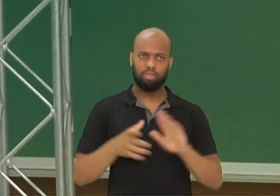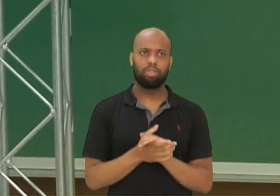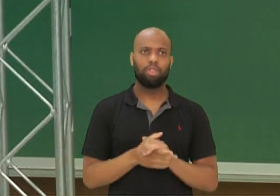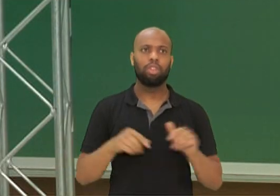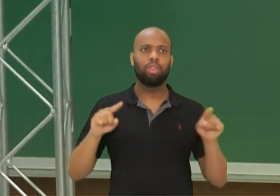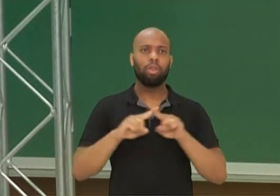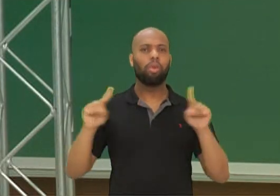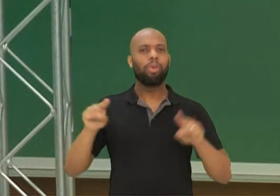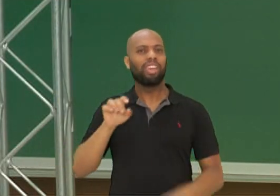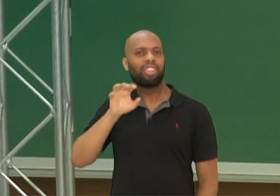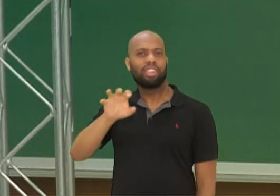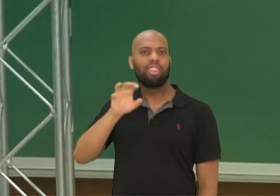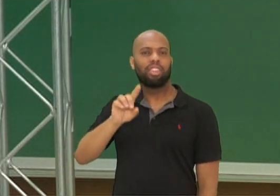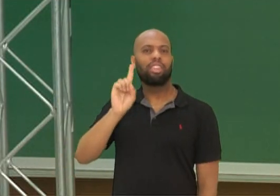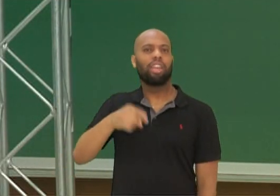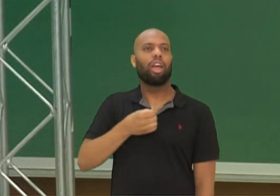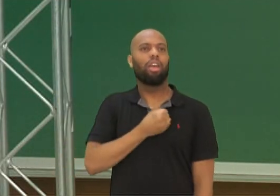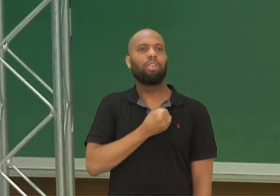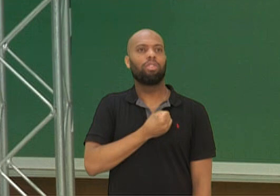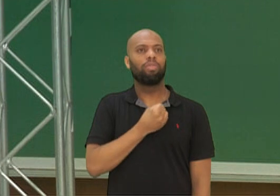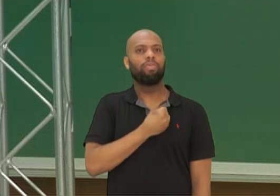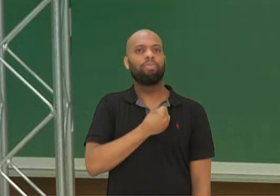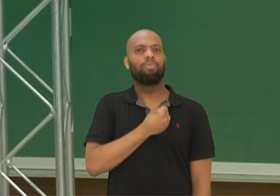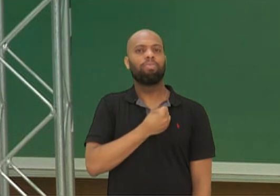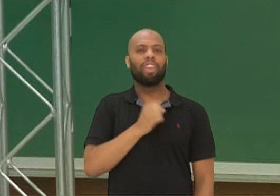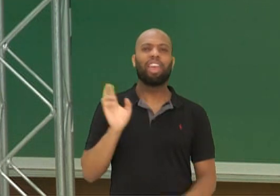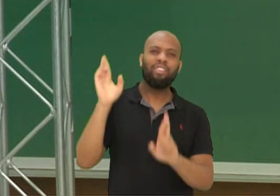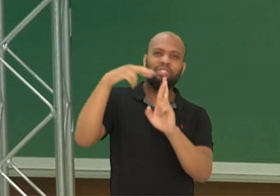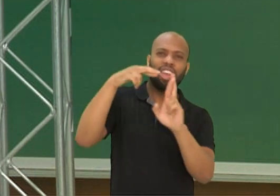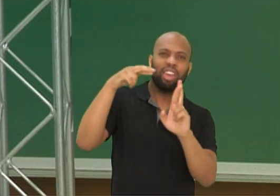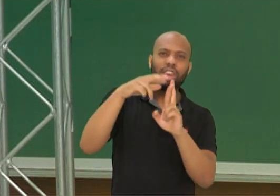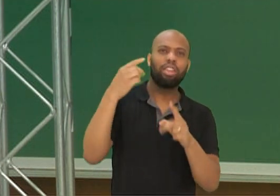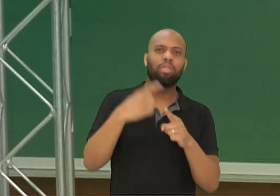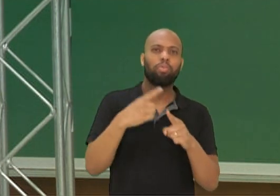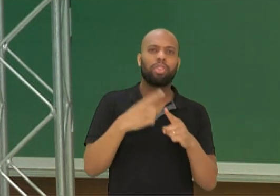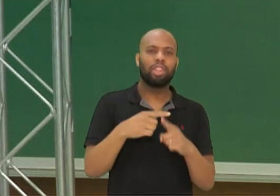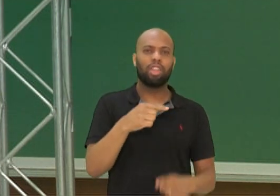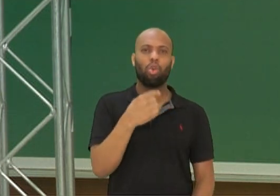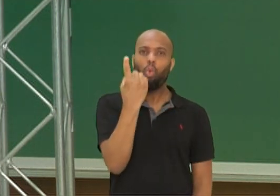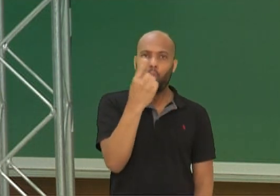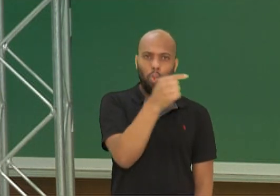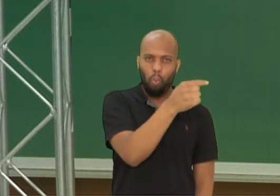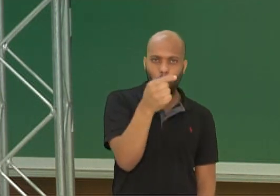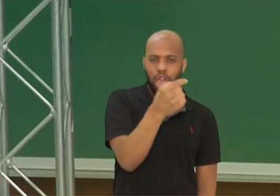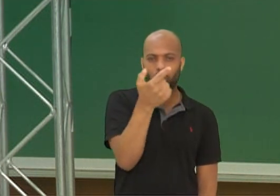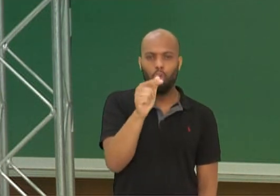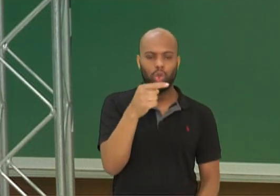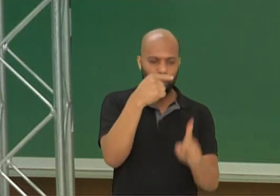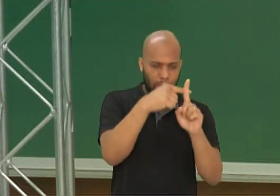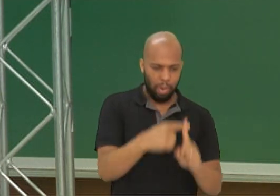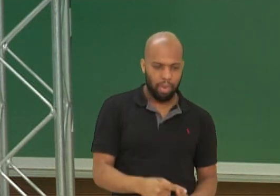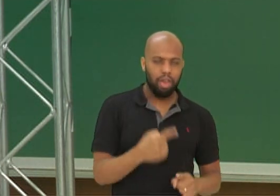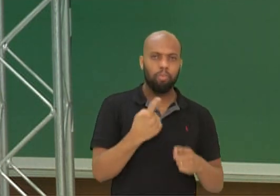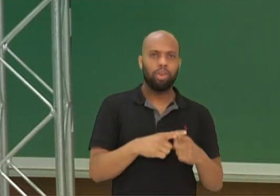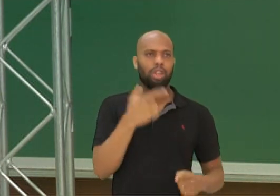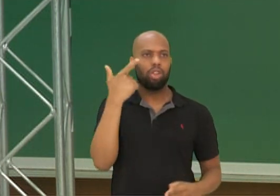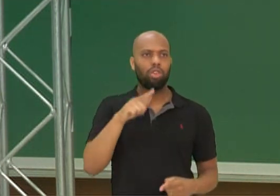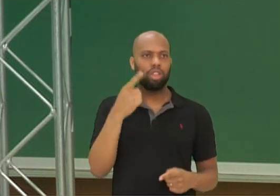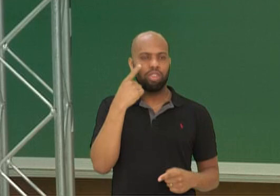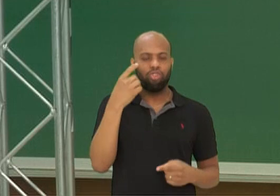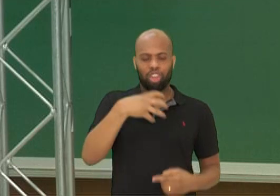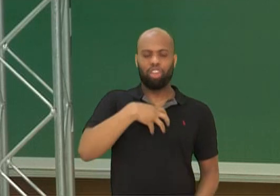Mas esses são números de referência, um negativo e outros positivos, inclusive para olhar, né,